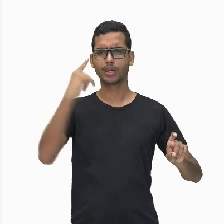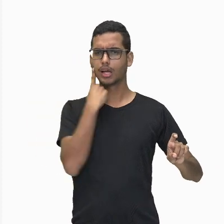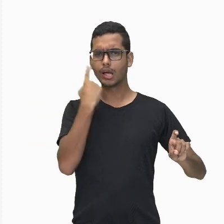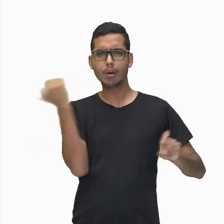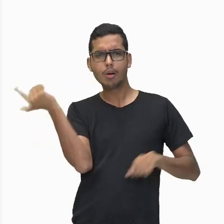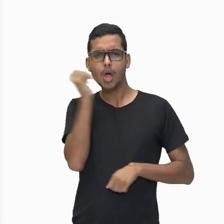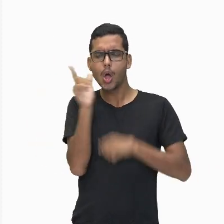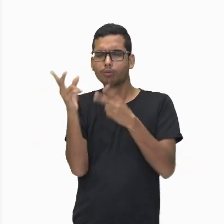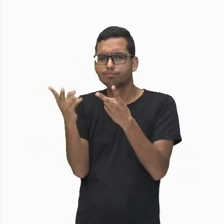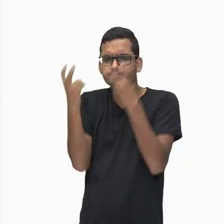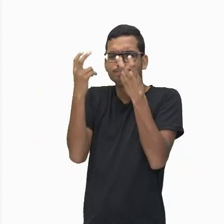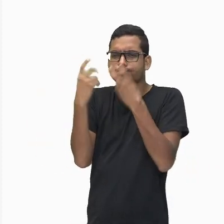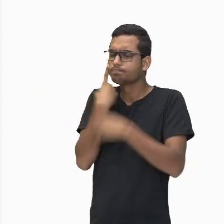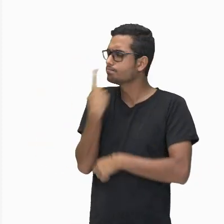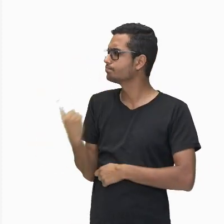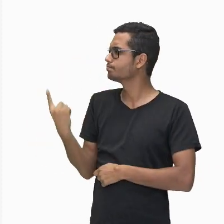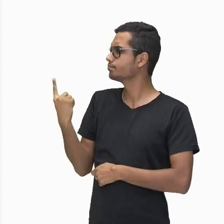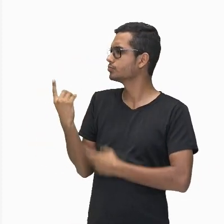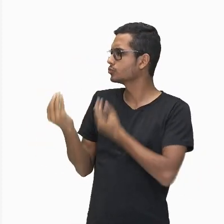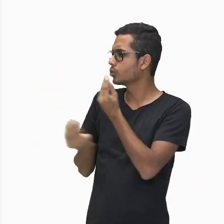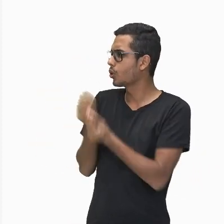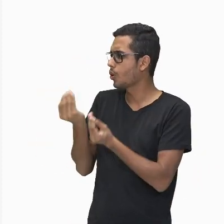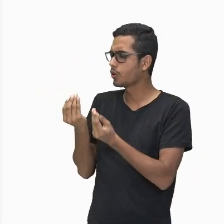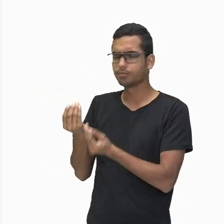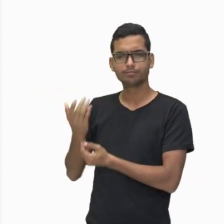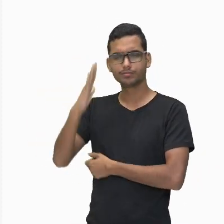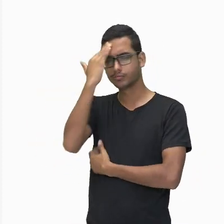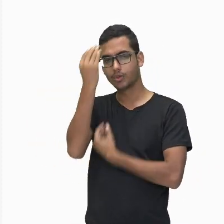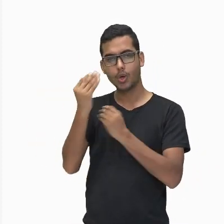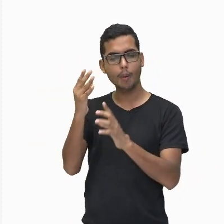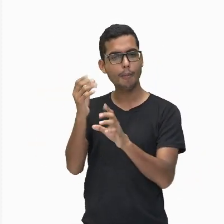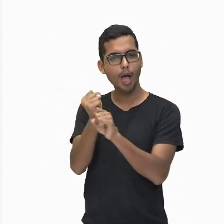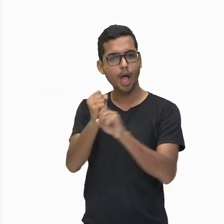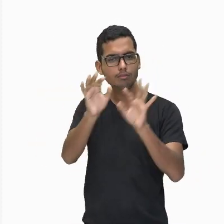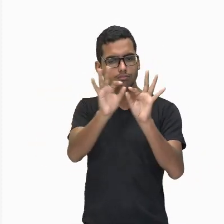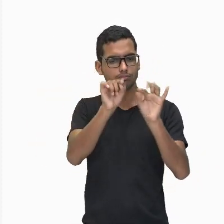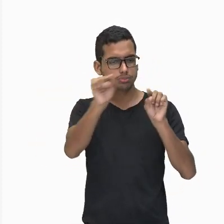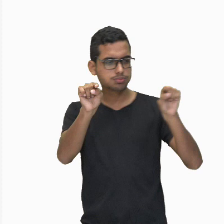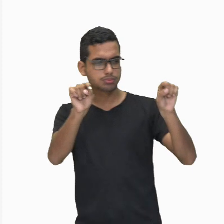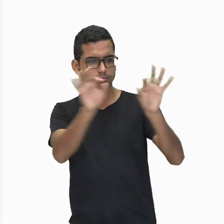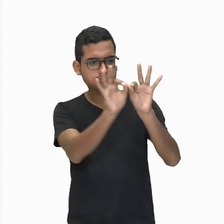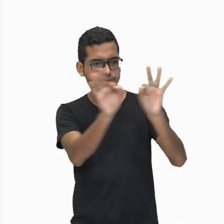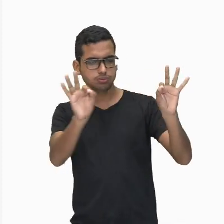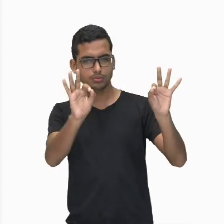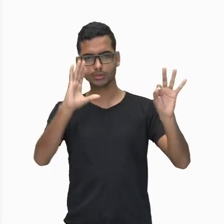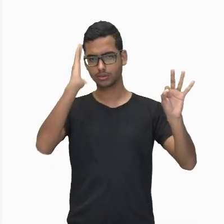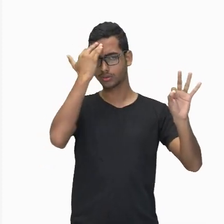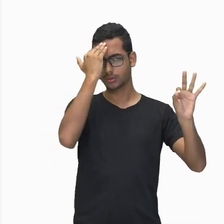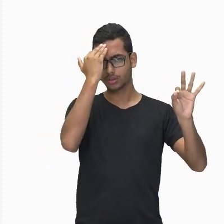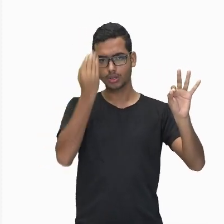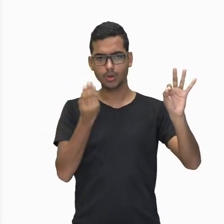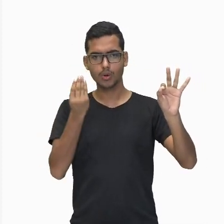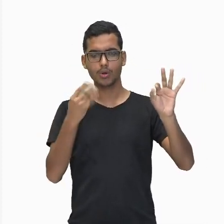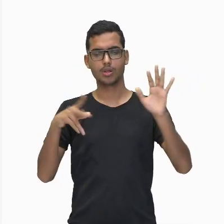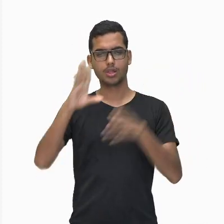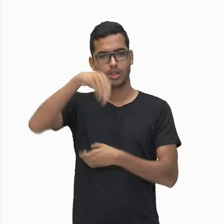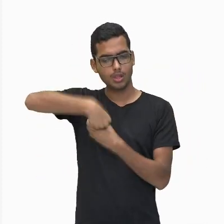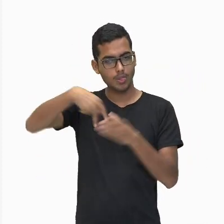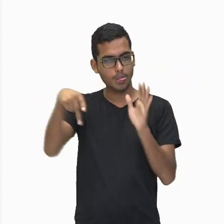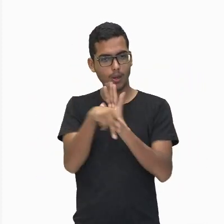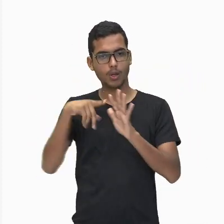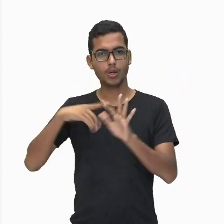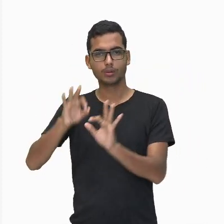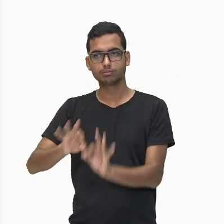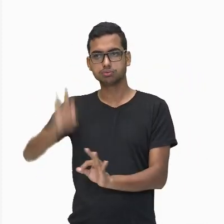consegue captar, a essência de como calcular uma distância, tá bom? Dentro do plano cartesiano,